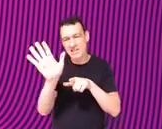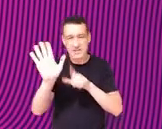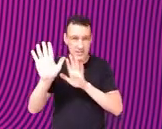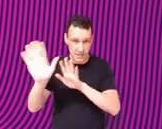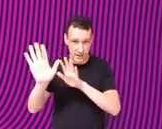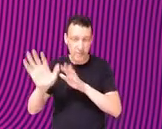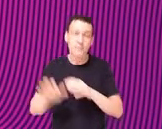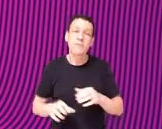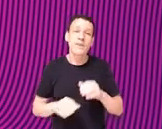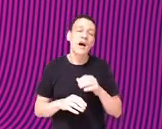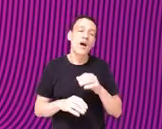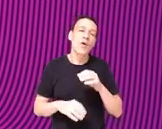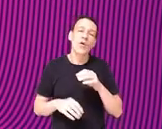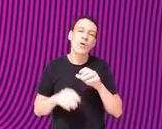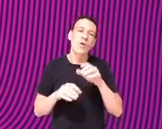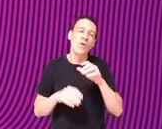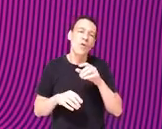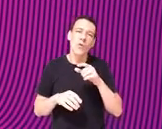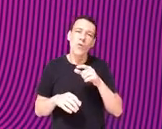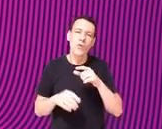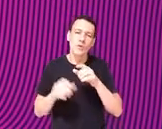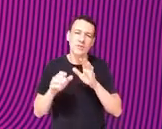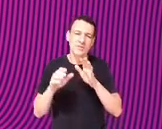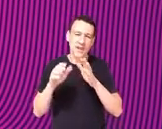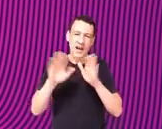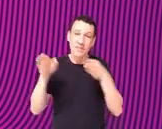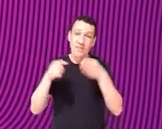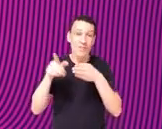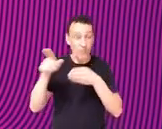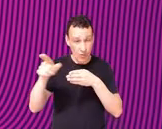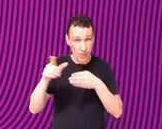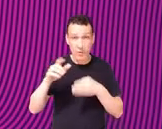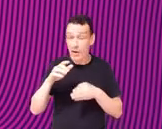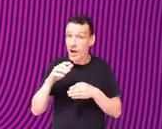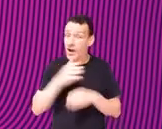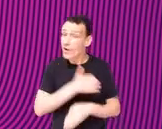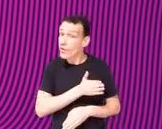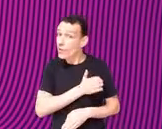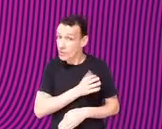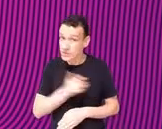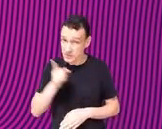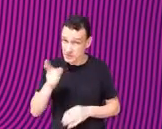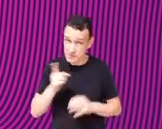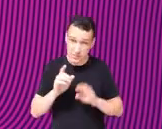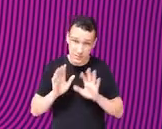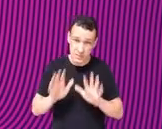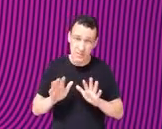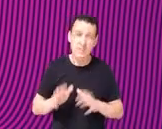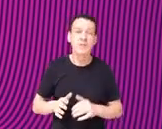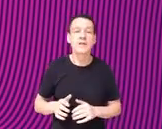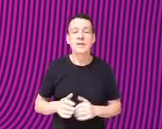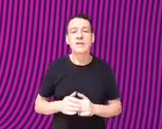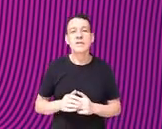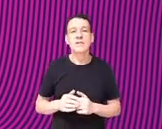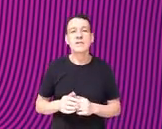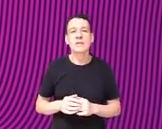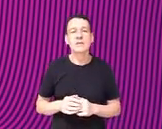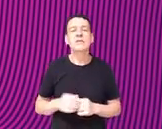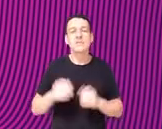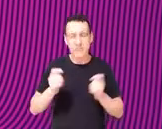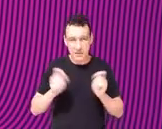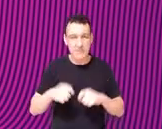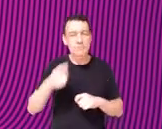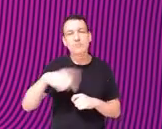insuficiência cardíaca, o chamado out-of-pocket costs, e o impacto que isto tem na saúde das populações, verificamos que também